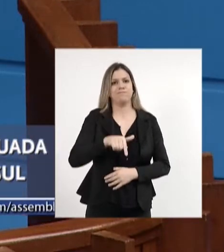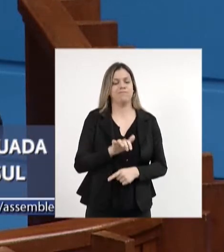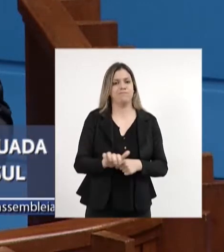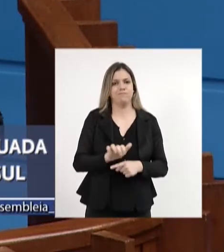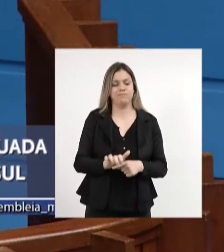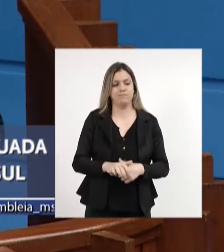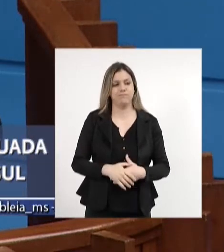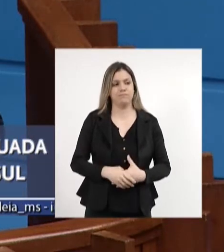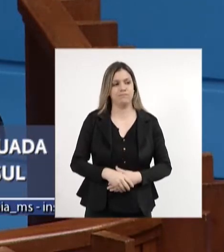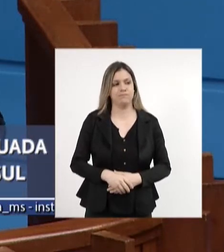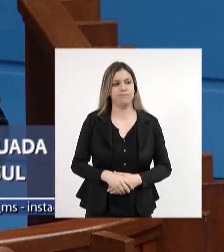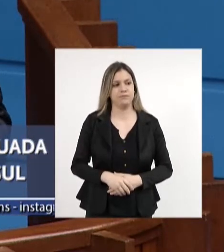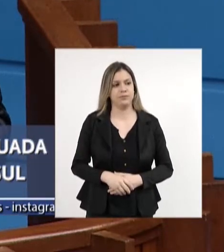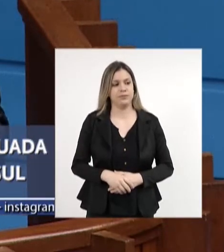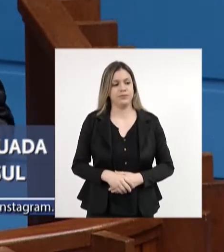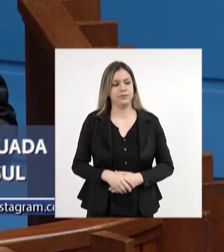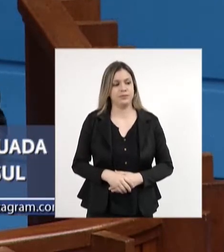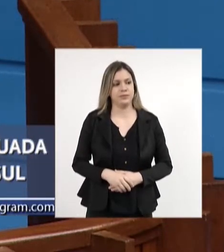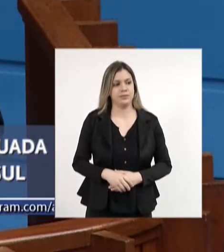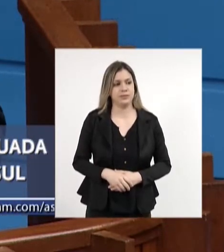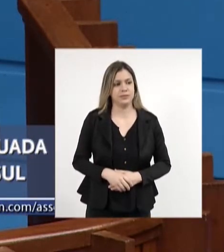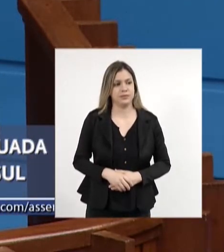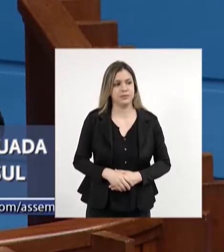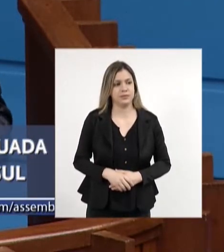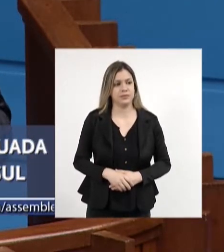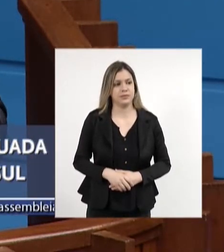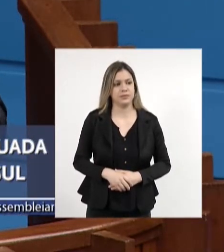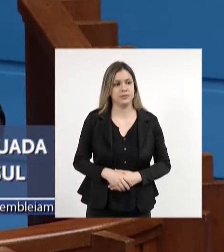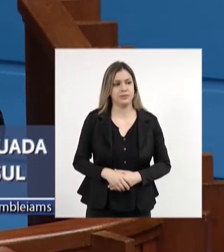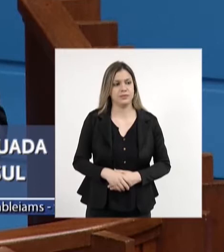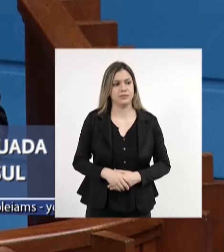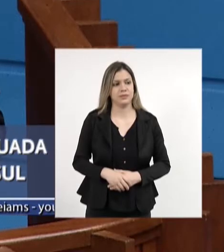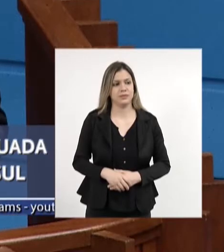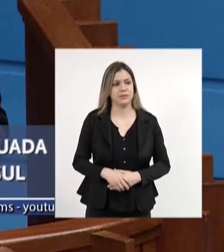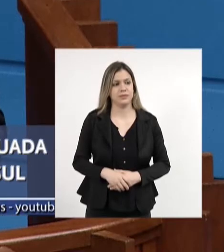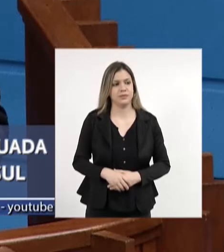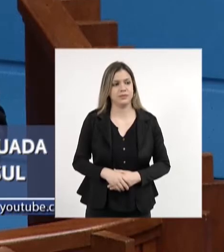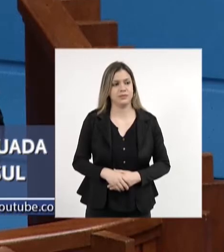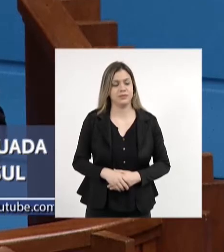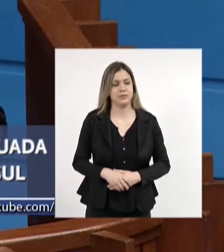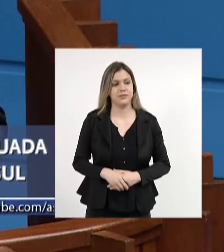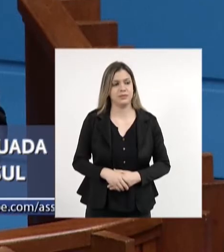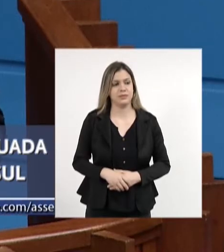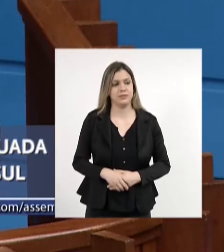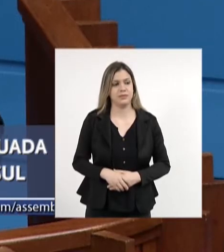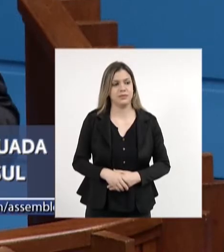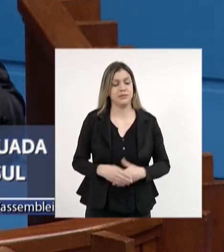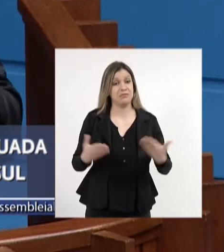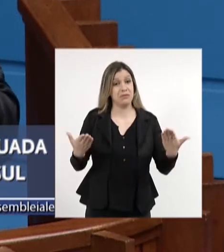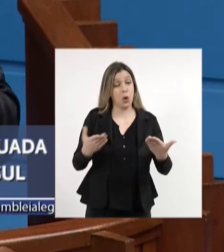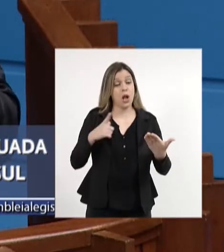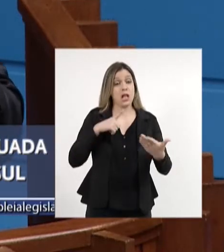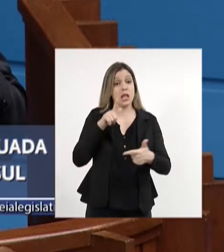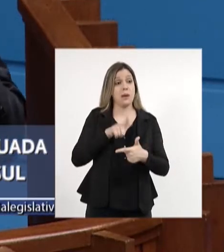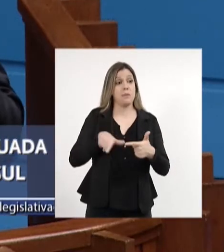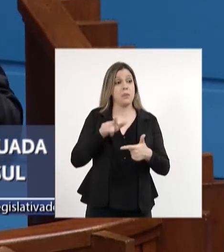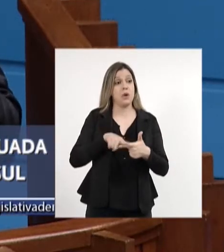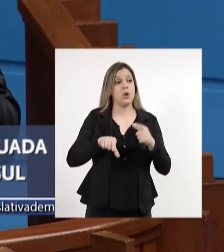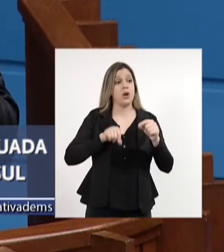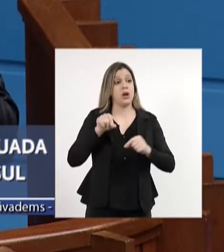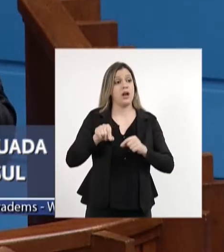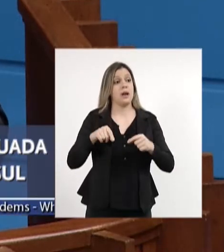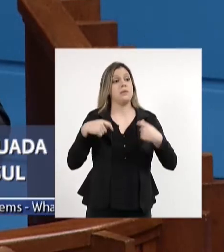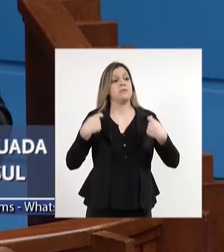Estado. Simplesmente eu fiquei estarrecido com isso. Mas já que existe o problema, nós temos